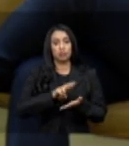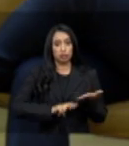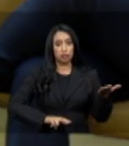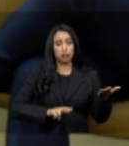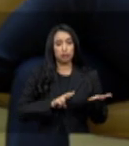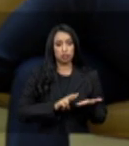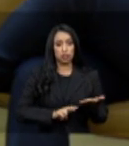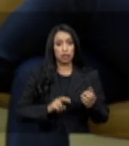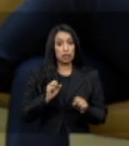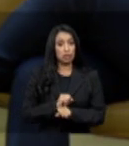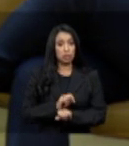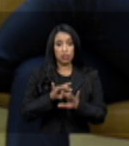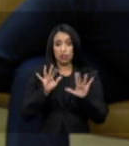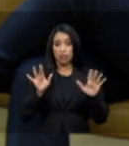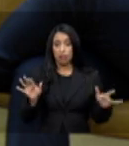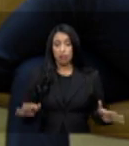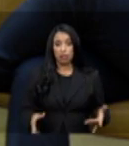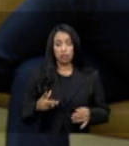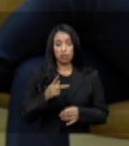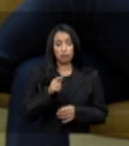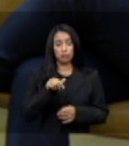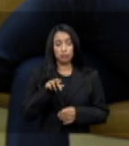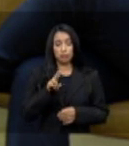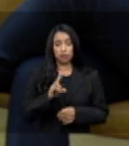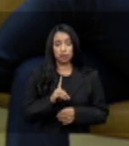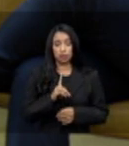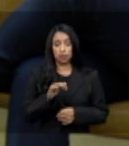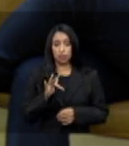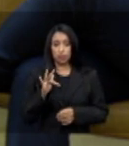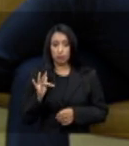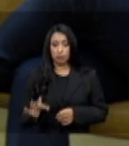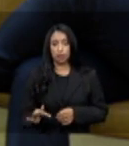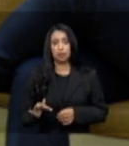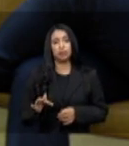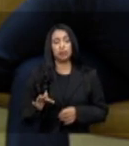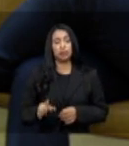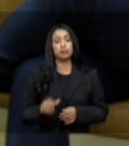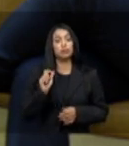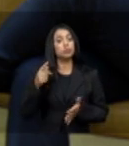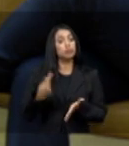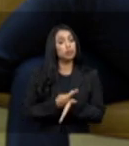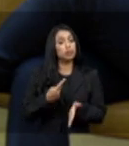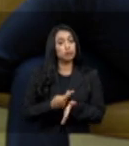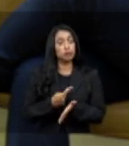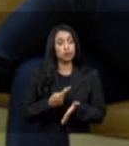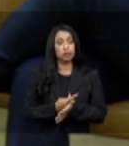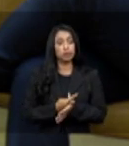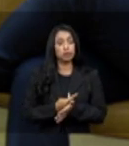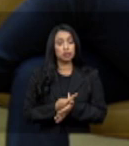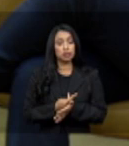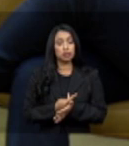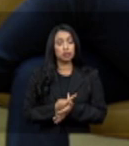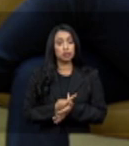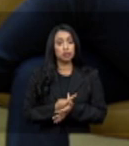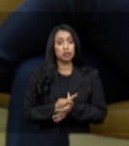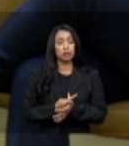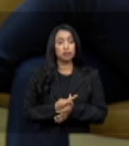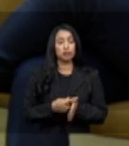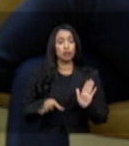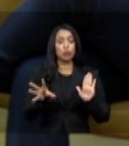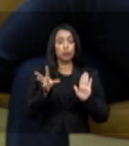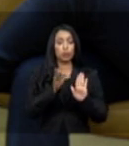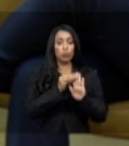relator está muito claro para procuradoria geral do distrito federal ir para o o que o que aconteceu a o